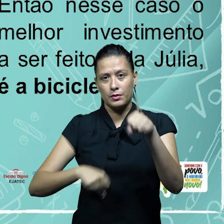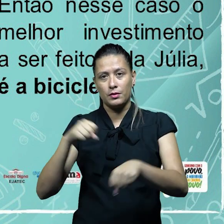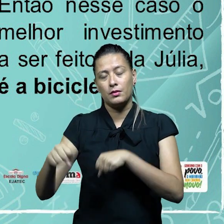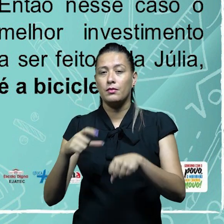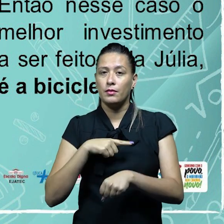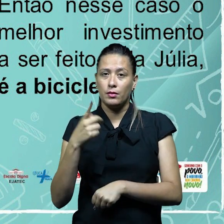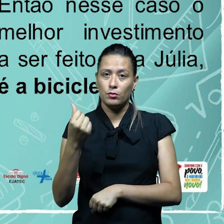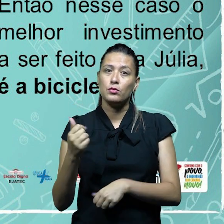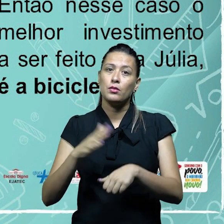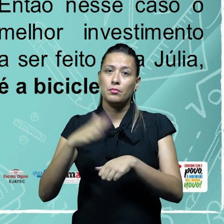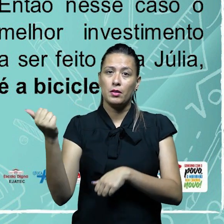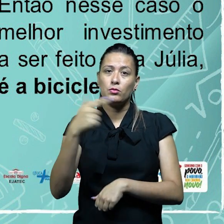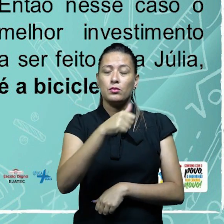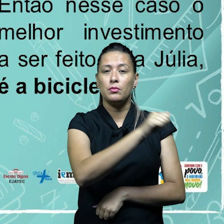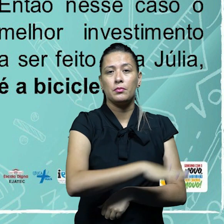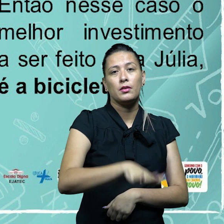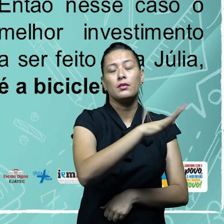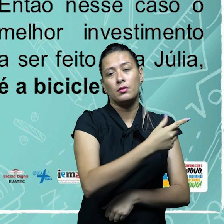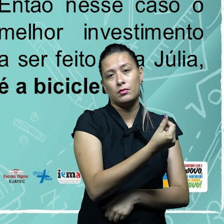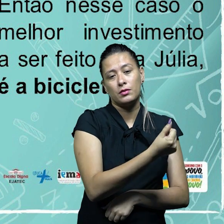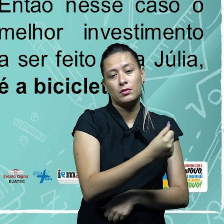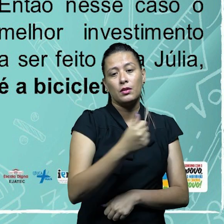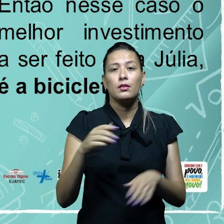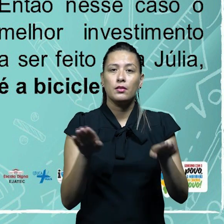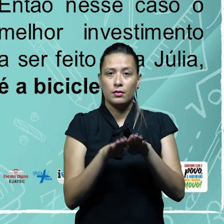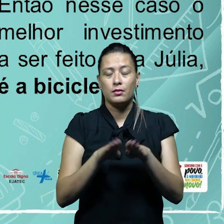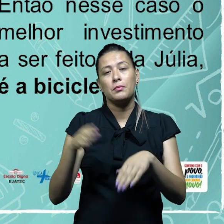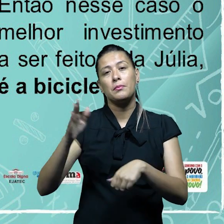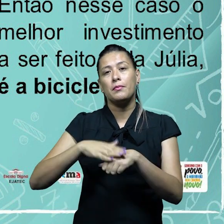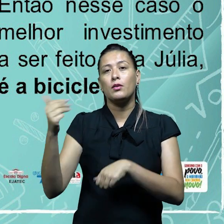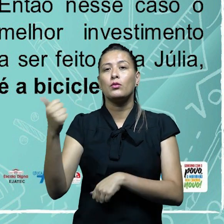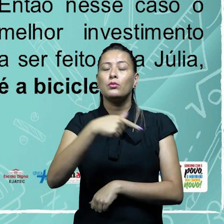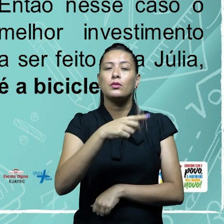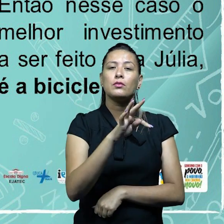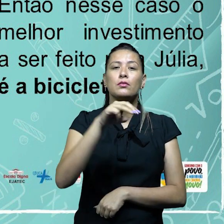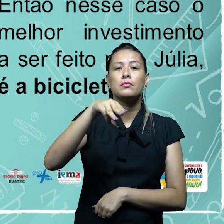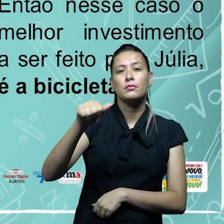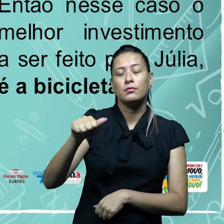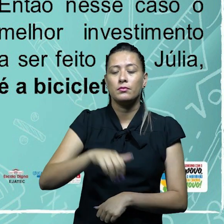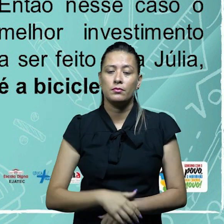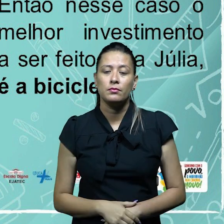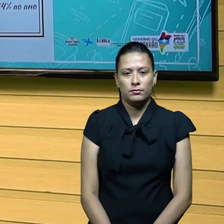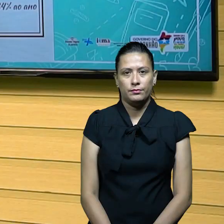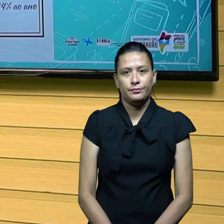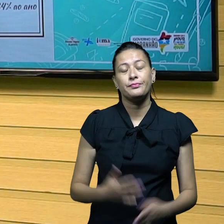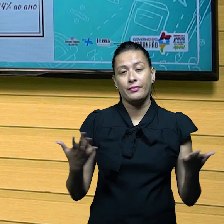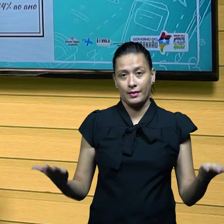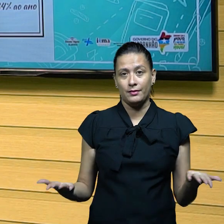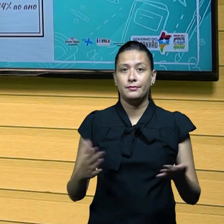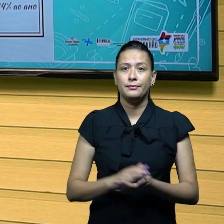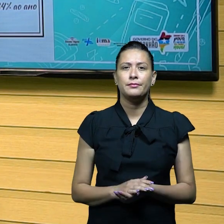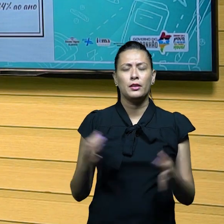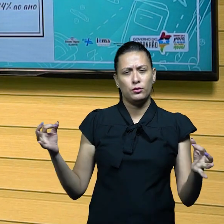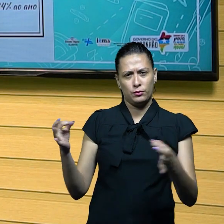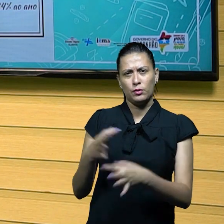o retorno que ela vai ter do fluxo de caixa, de R$ 790,79, tá? E a taxa interna de retorno